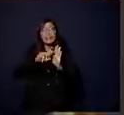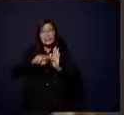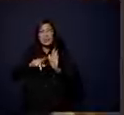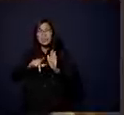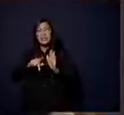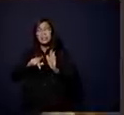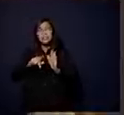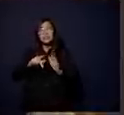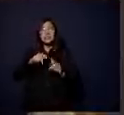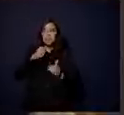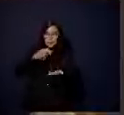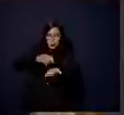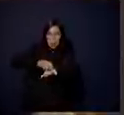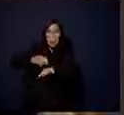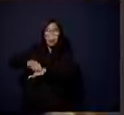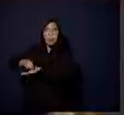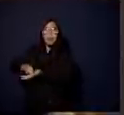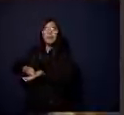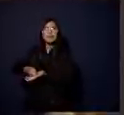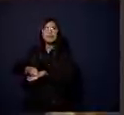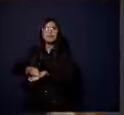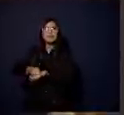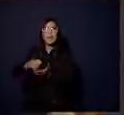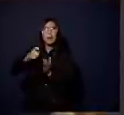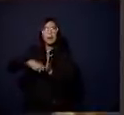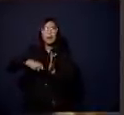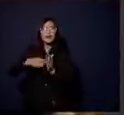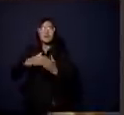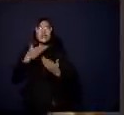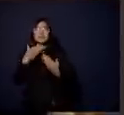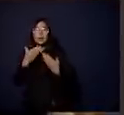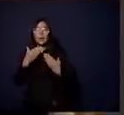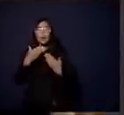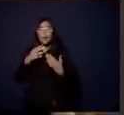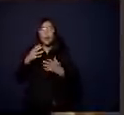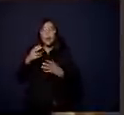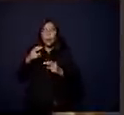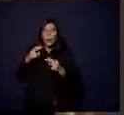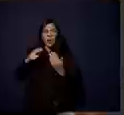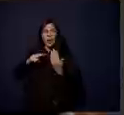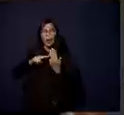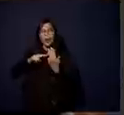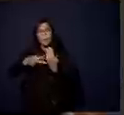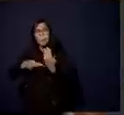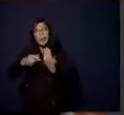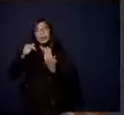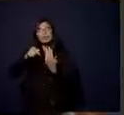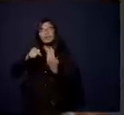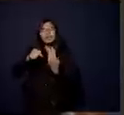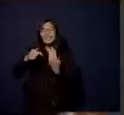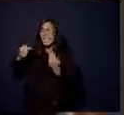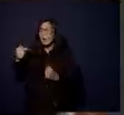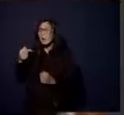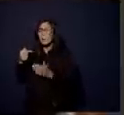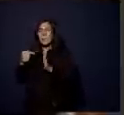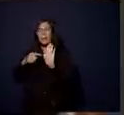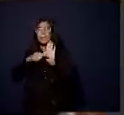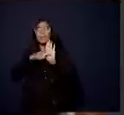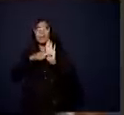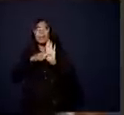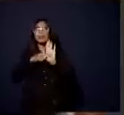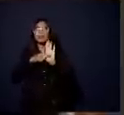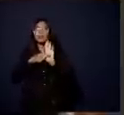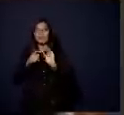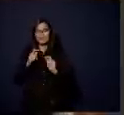cobrar os tributos a consequência de tudo isso são uma consequência extremamente negativa para o crescimento da economia